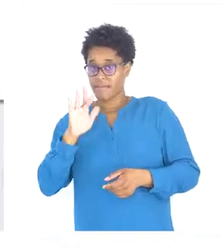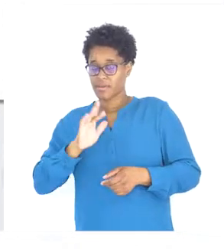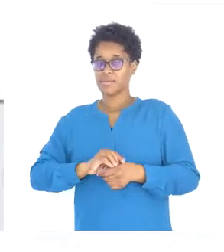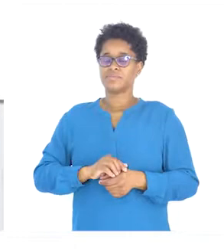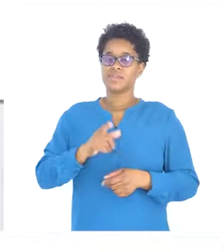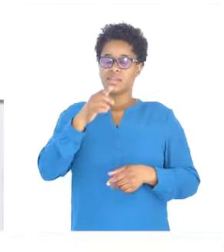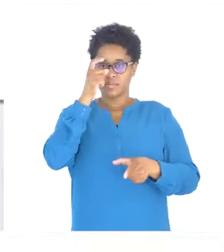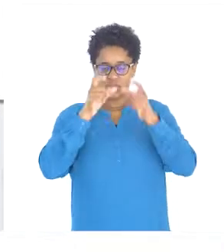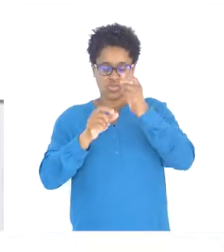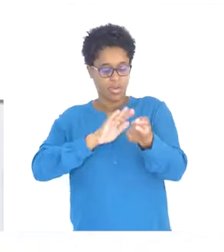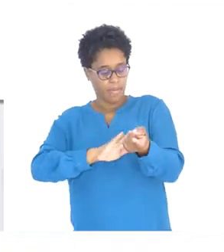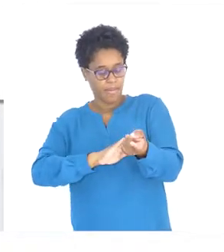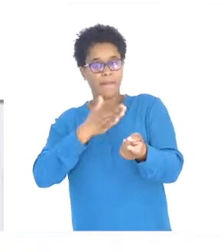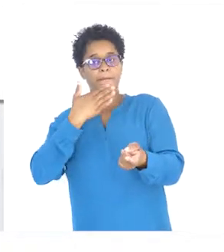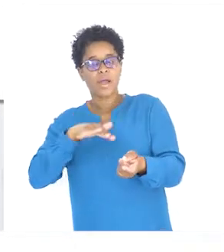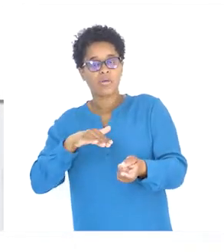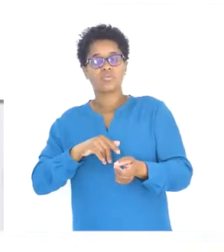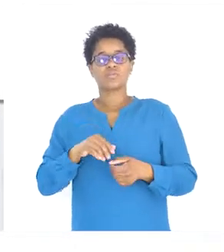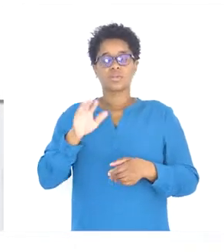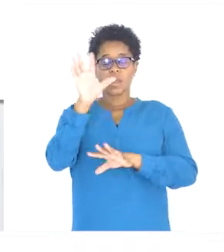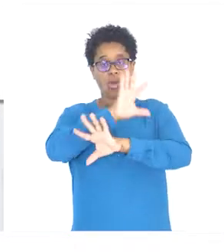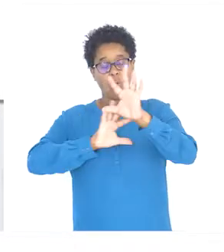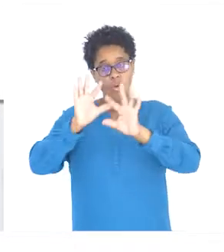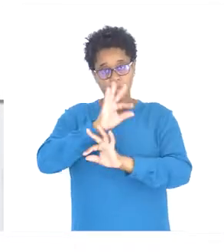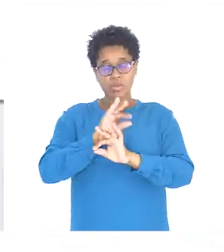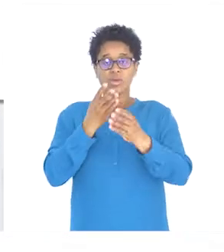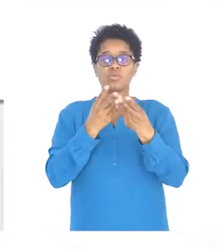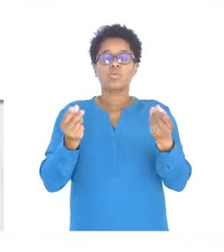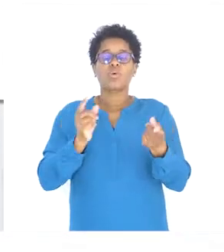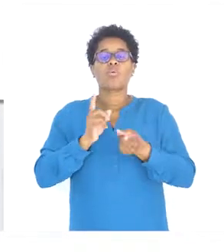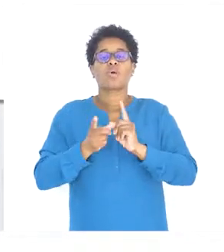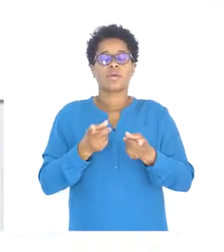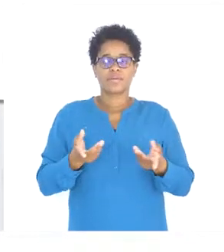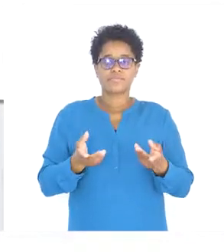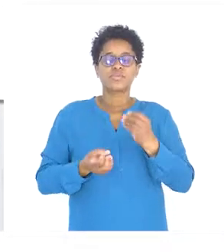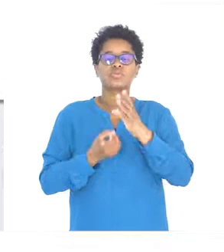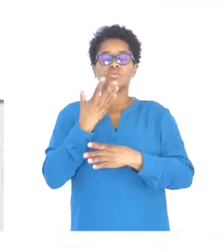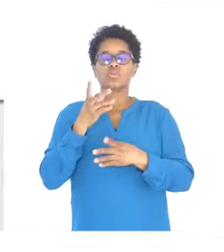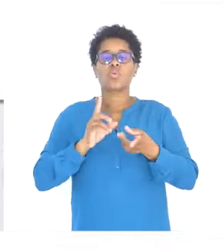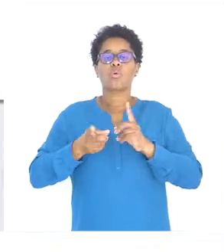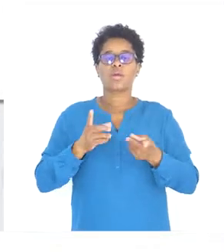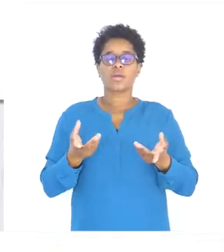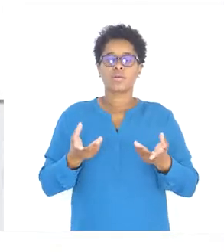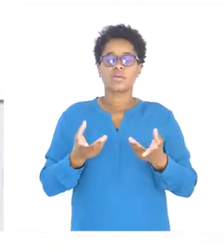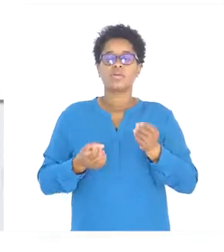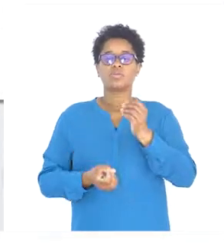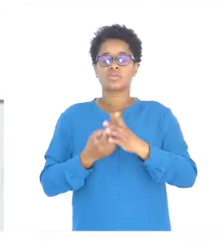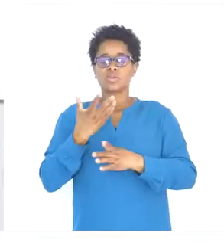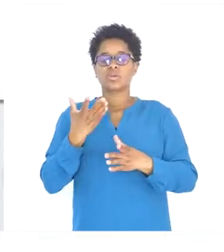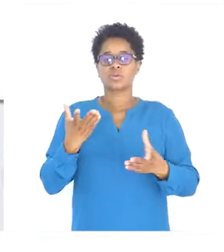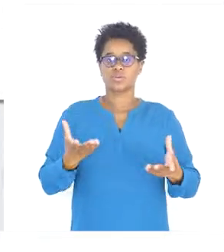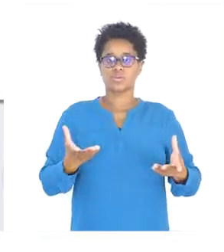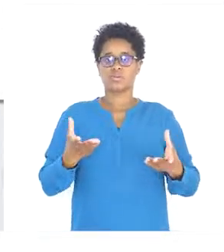brancos europeus. Resultou o quê? Nasceram o quê? Nasceram